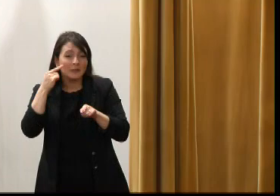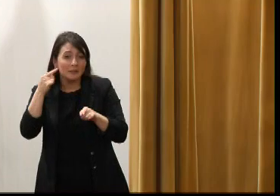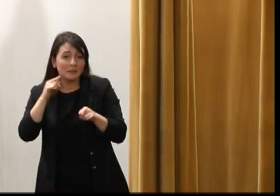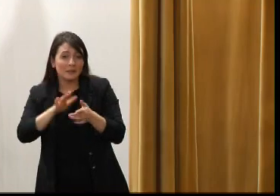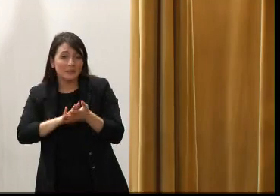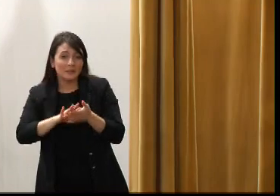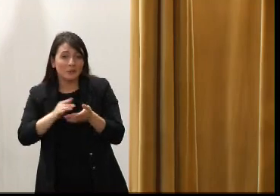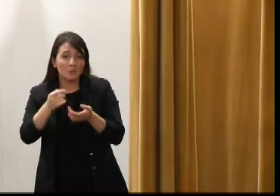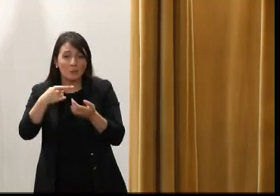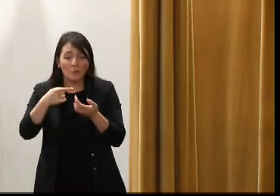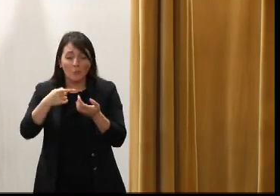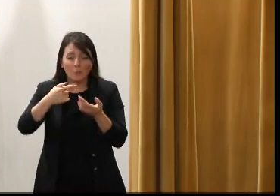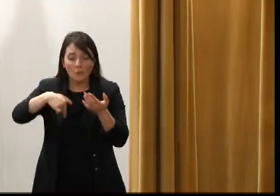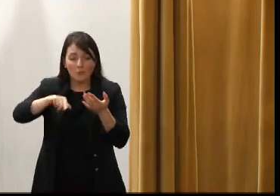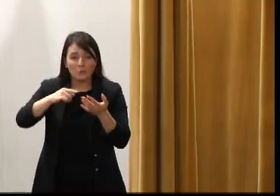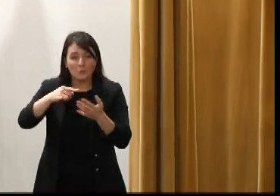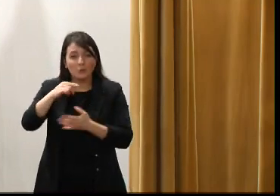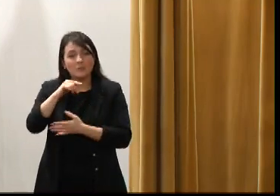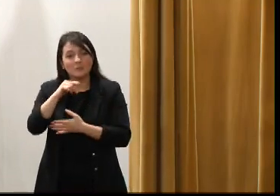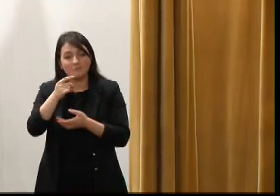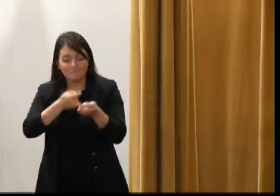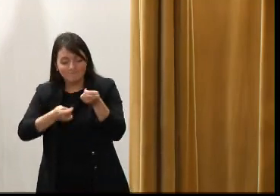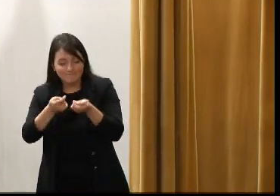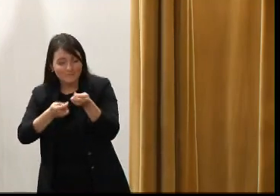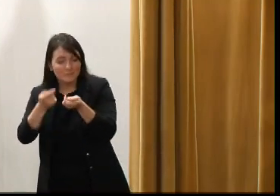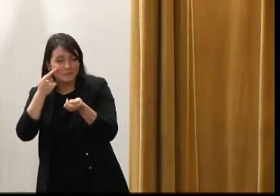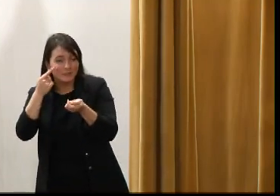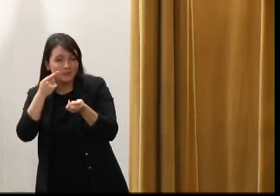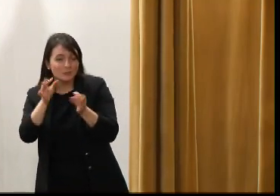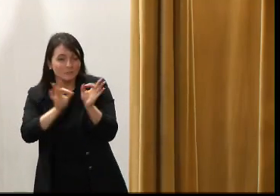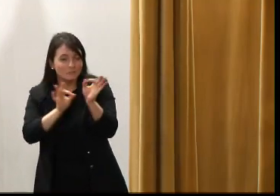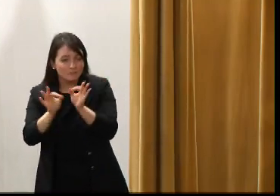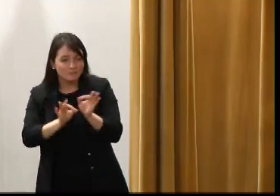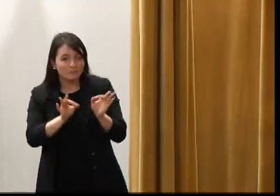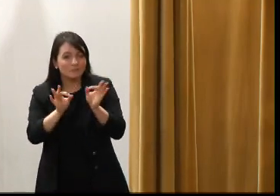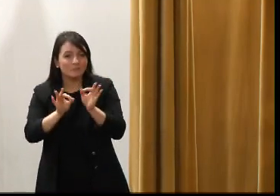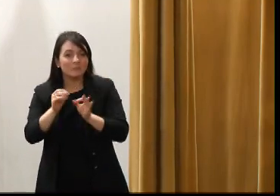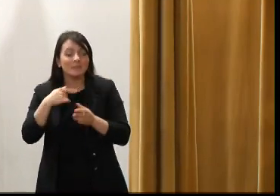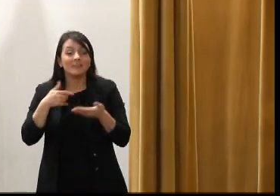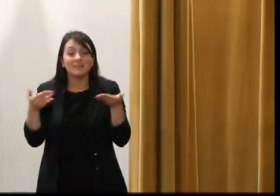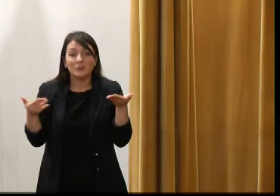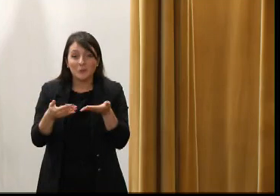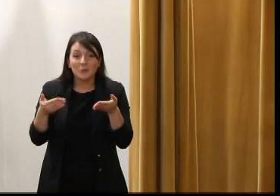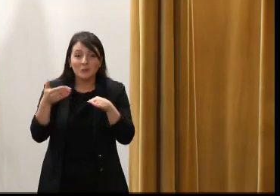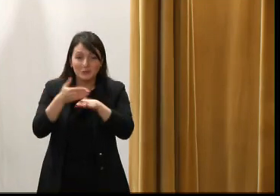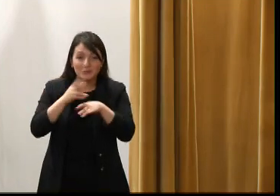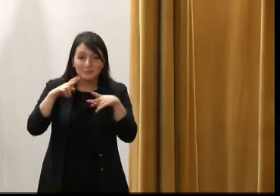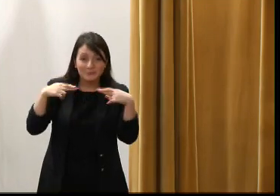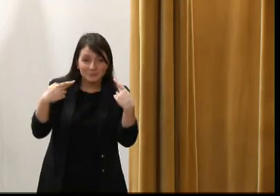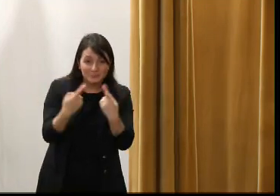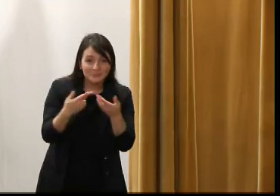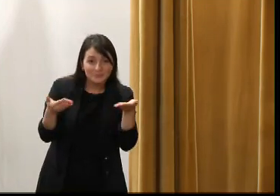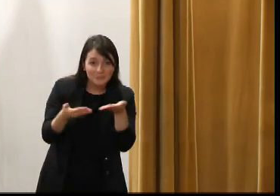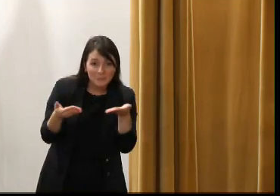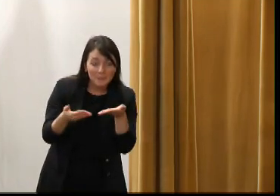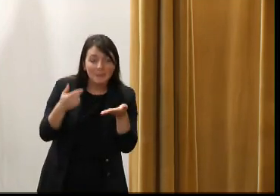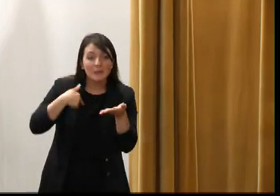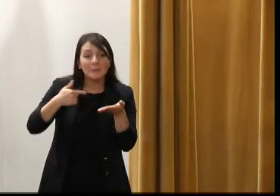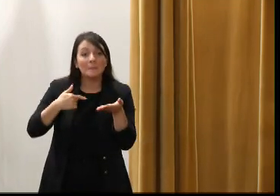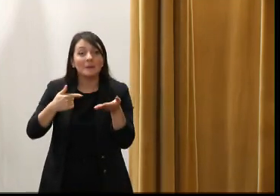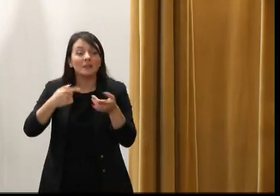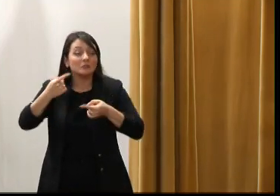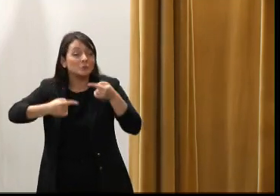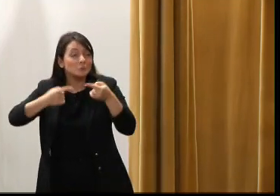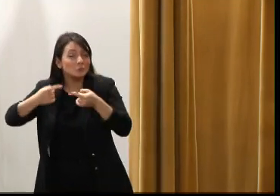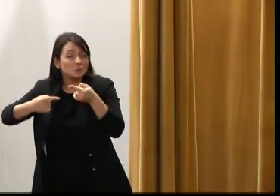qual presido a sua organização. Assim, cá estamos nós reunidos hoje para debatermos